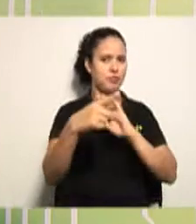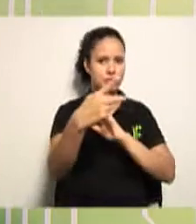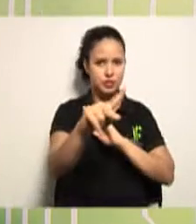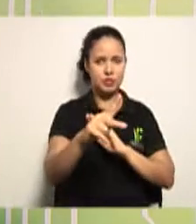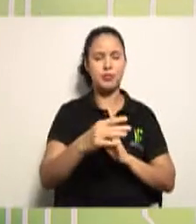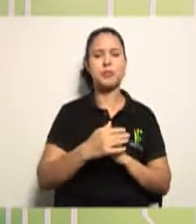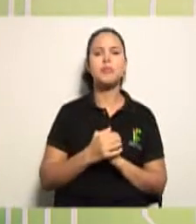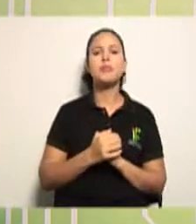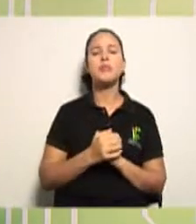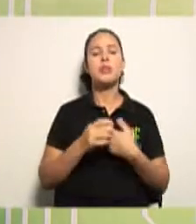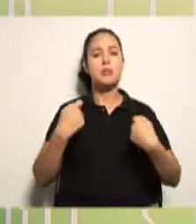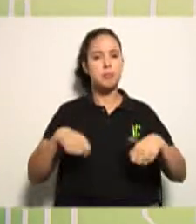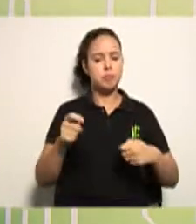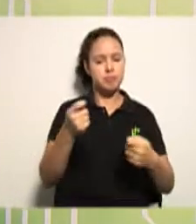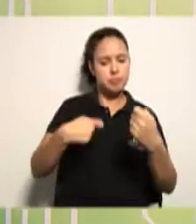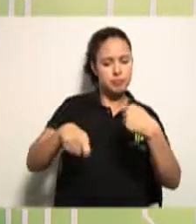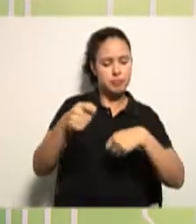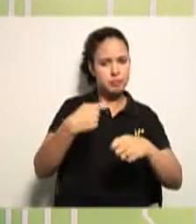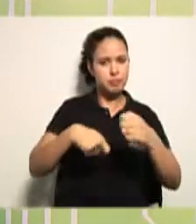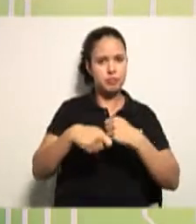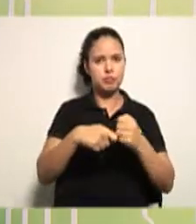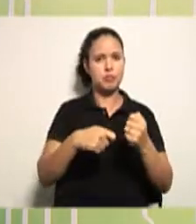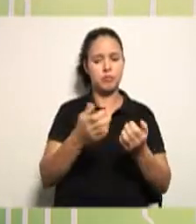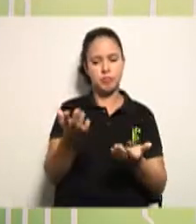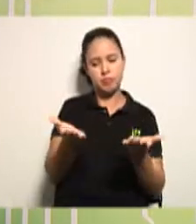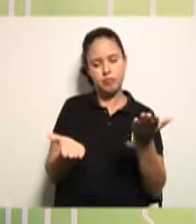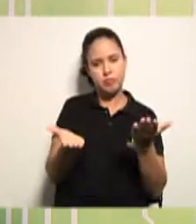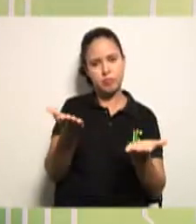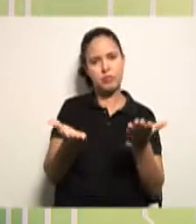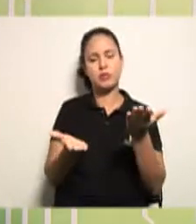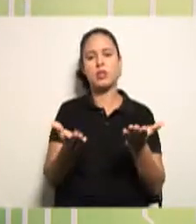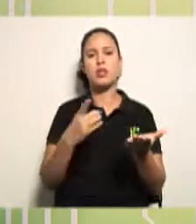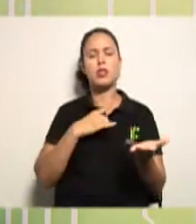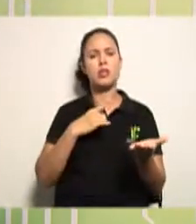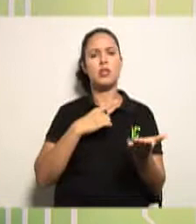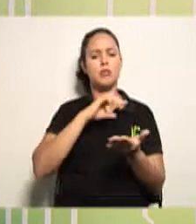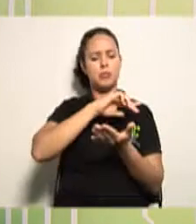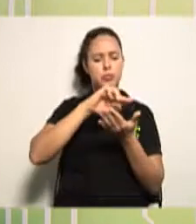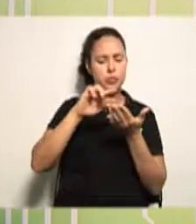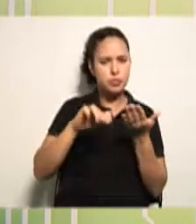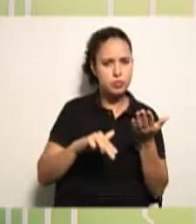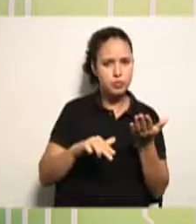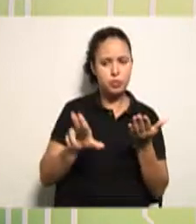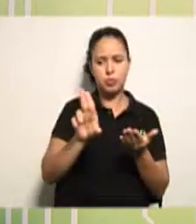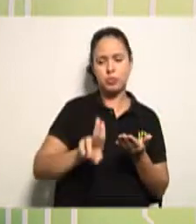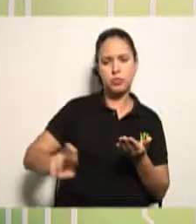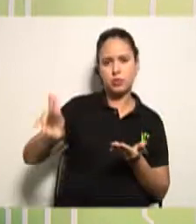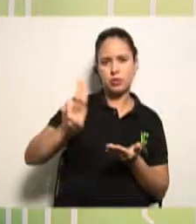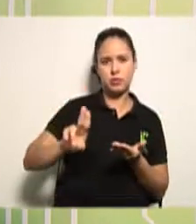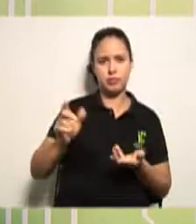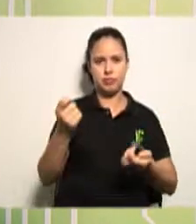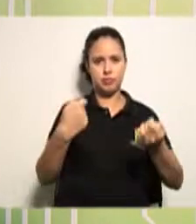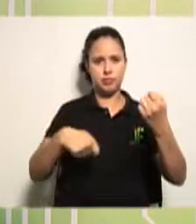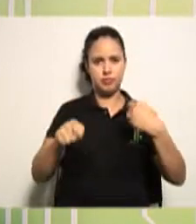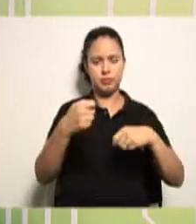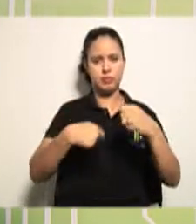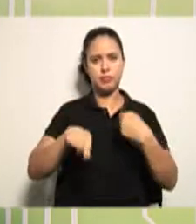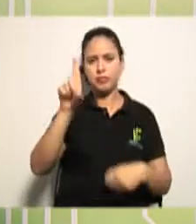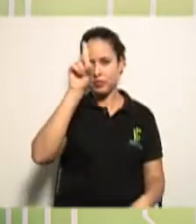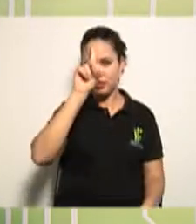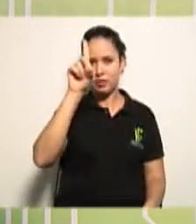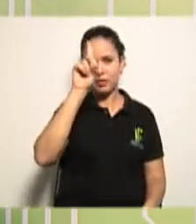todas essas questões. E nós temos inúmeras formas com que a gente utiliza a administração no dia a dia.